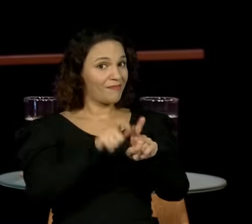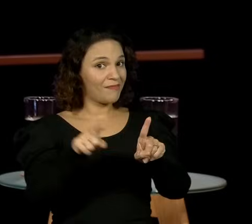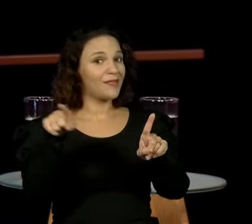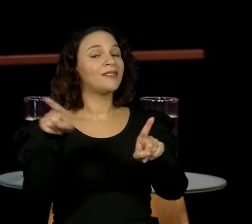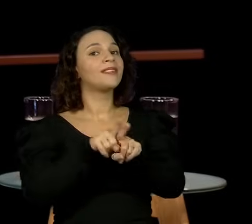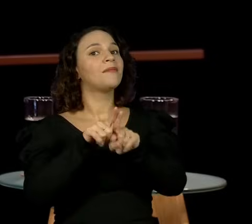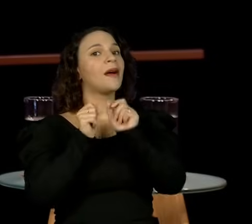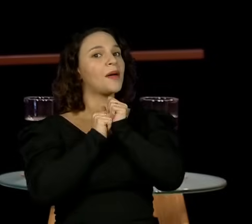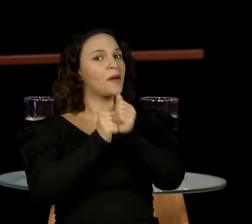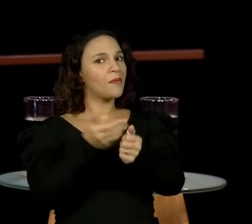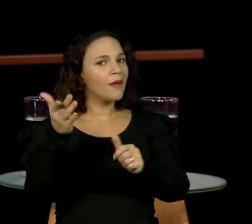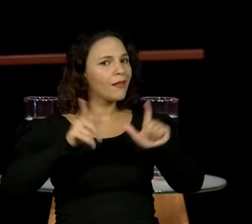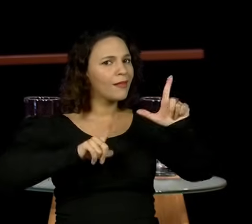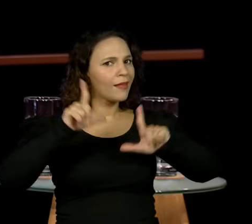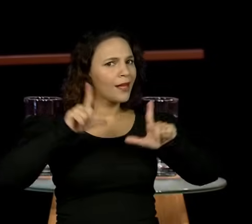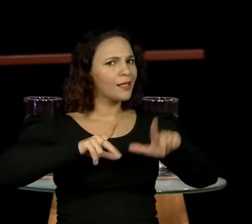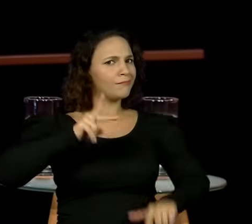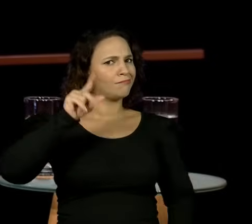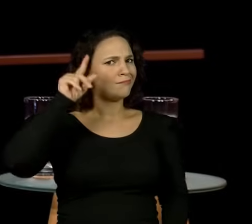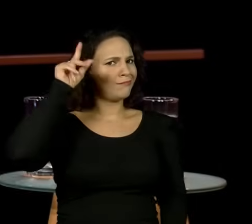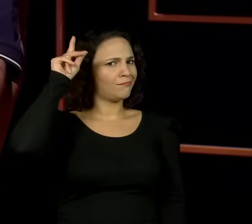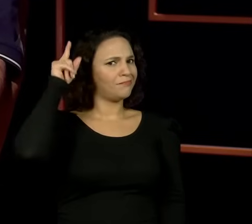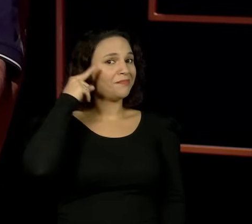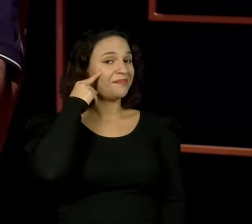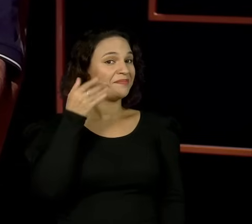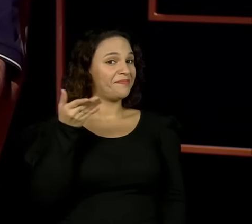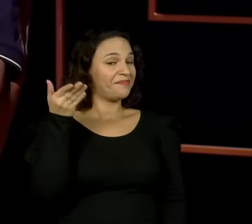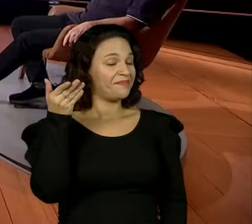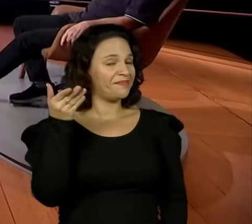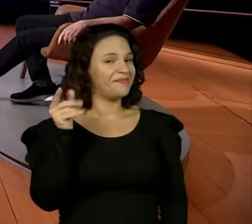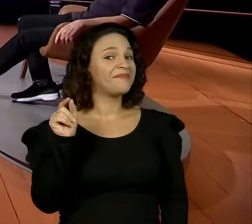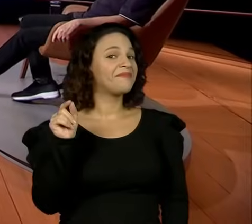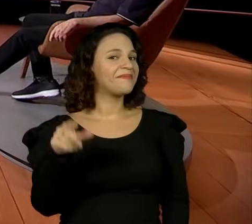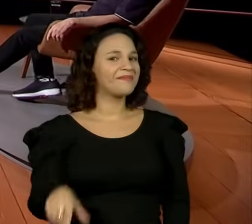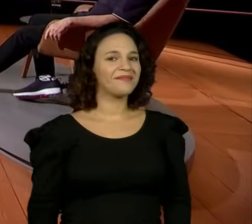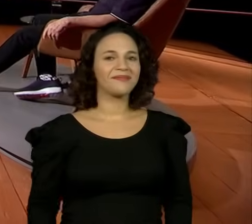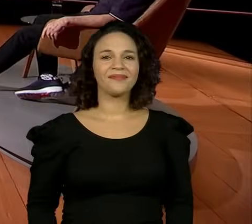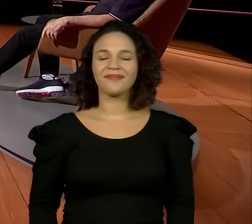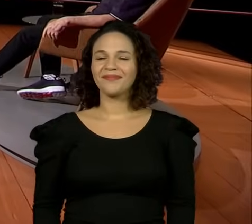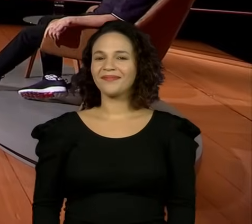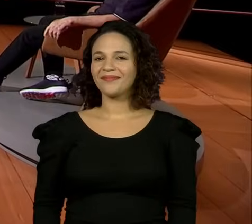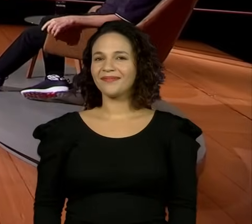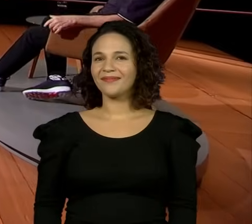carreira, principalmente na TV, desde muito tempo. Vamos ver quem é? Vamos.